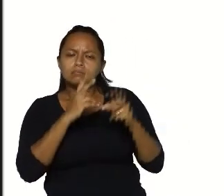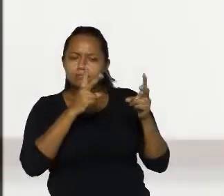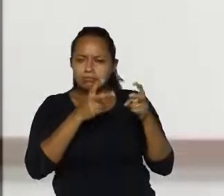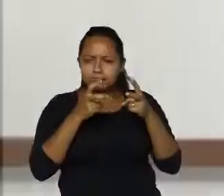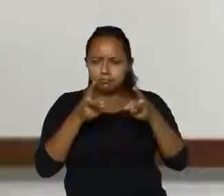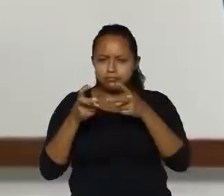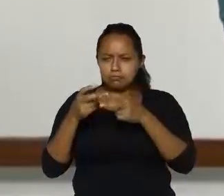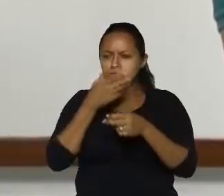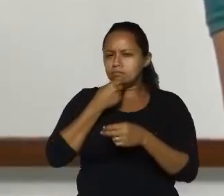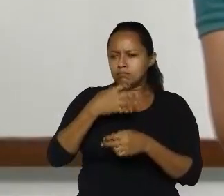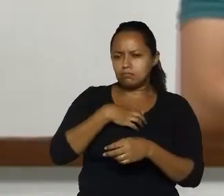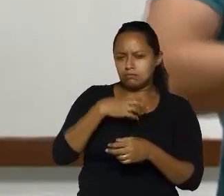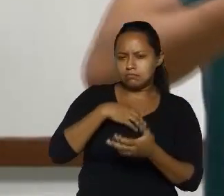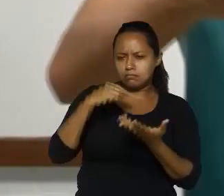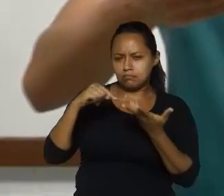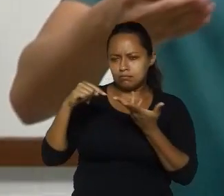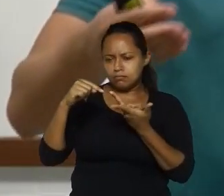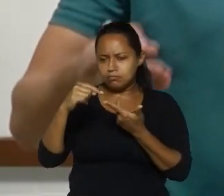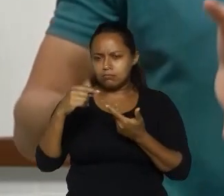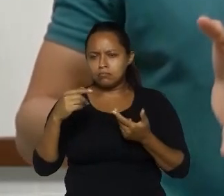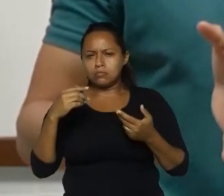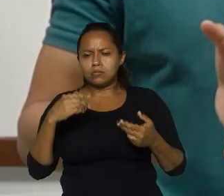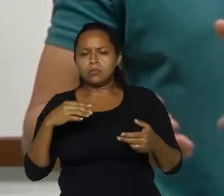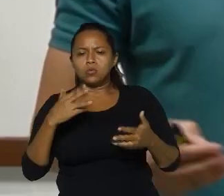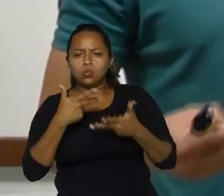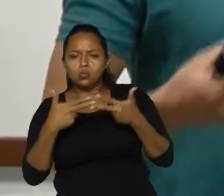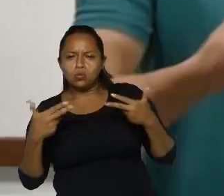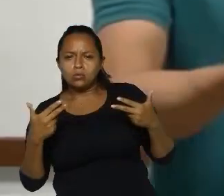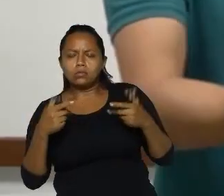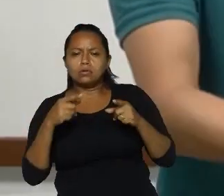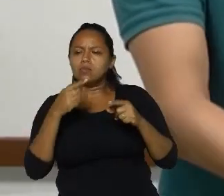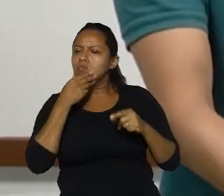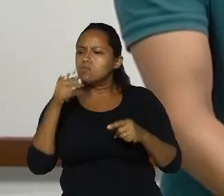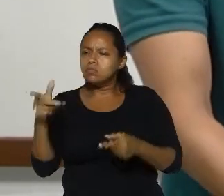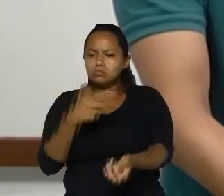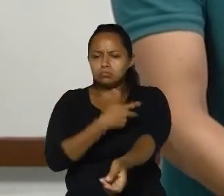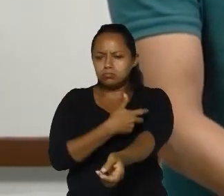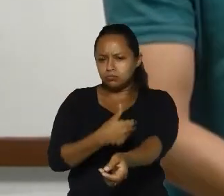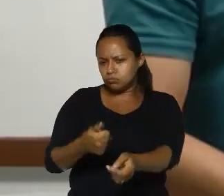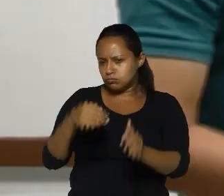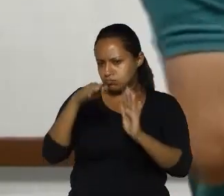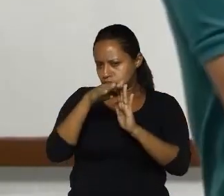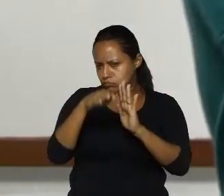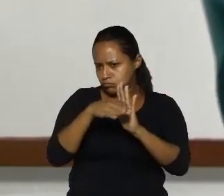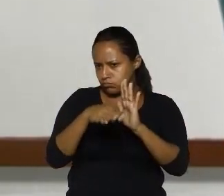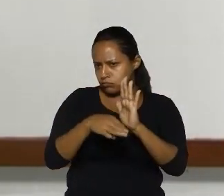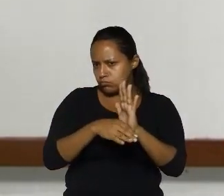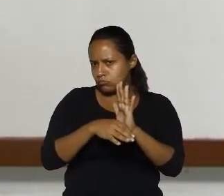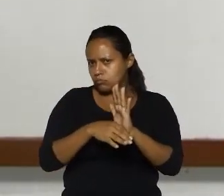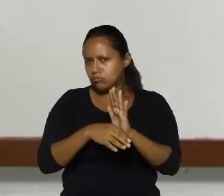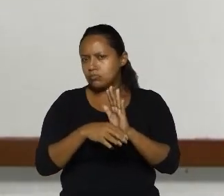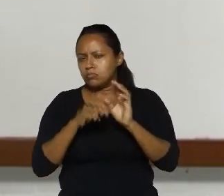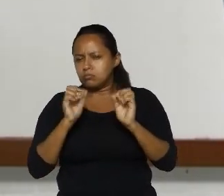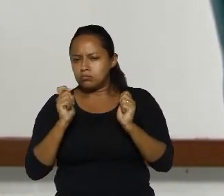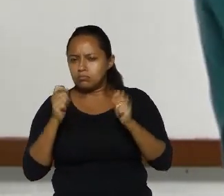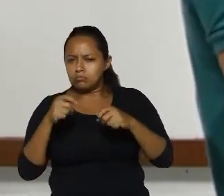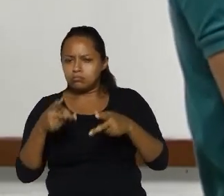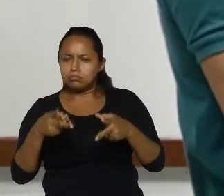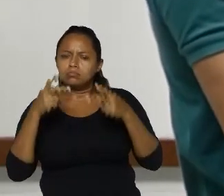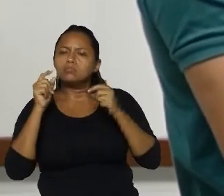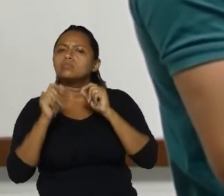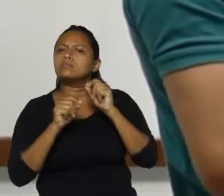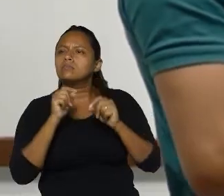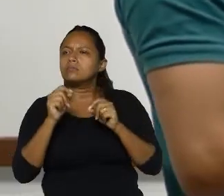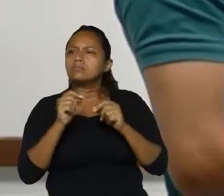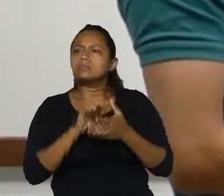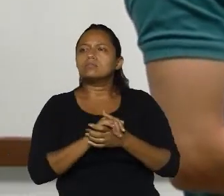do paciente e os resultados do hemograma que o médico solicitou, nós podemos constatar